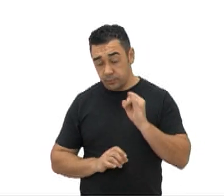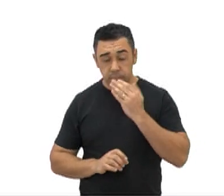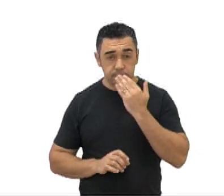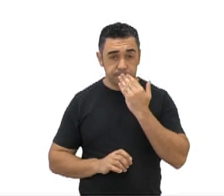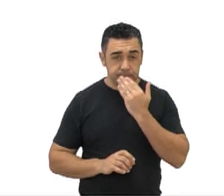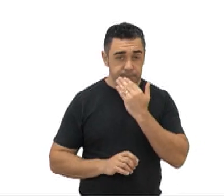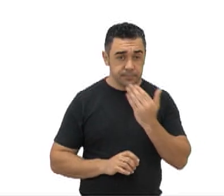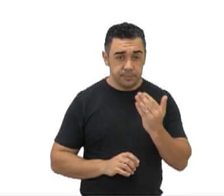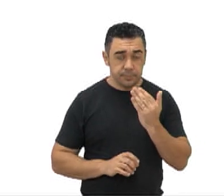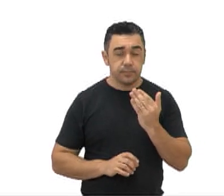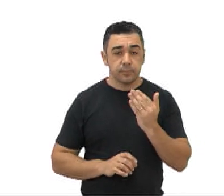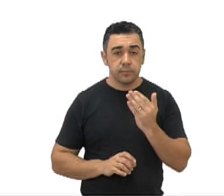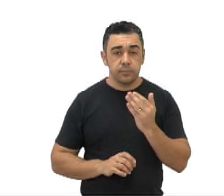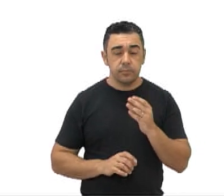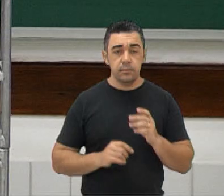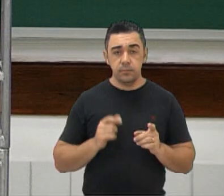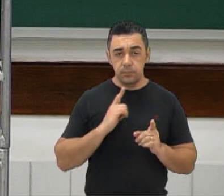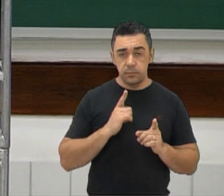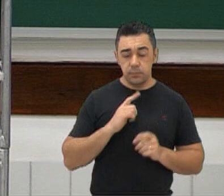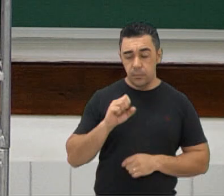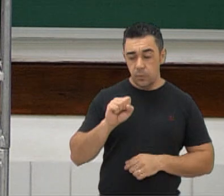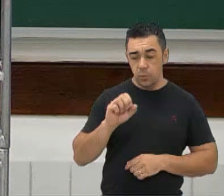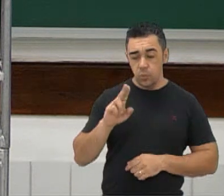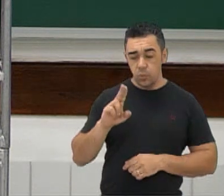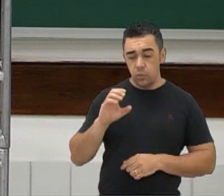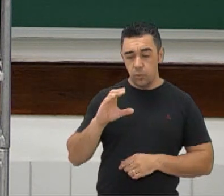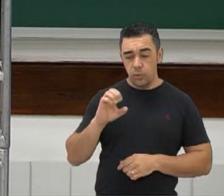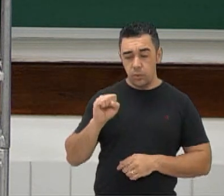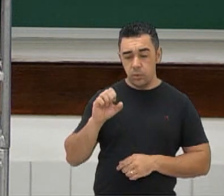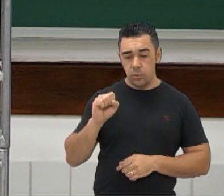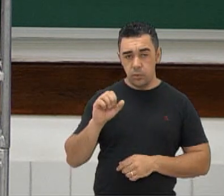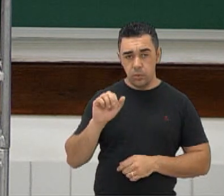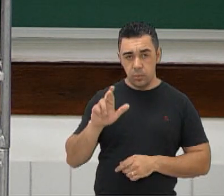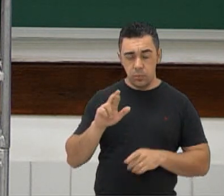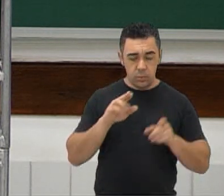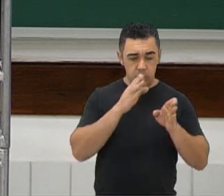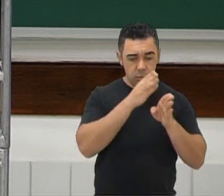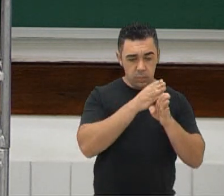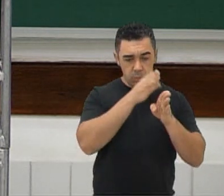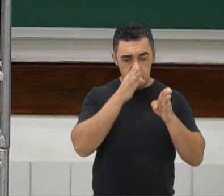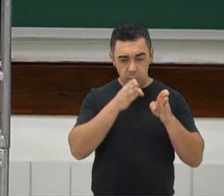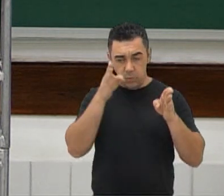o sucessor a gente vai daqui para lá,